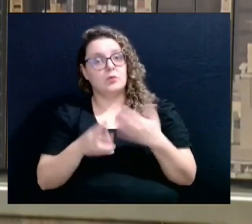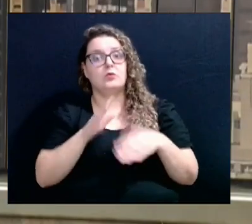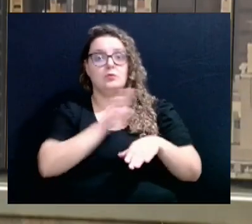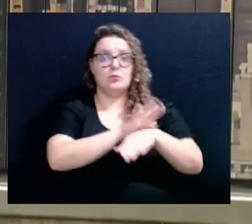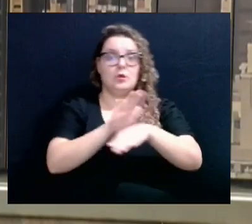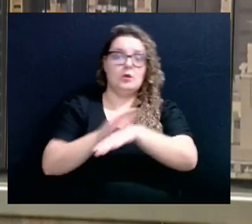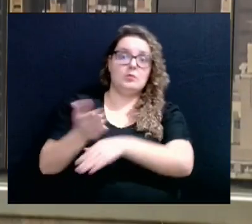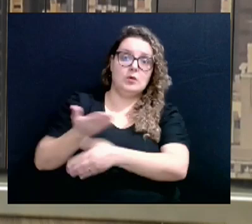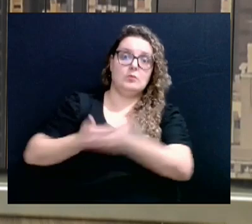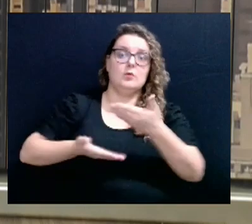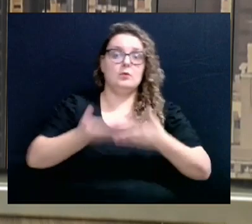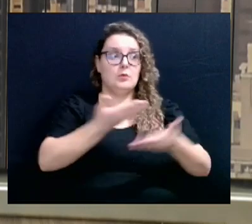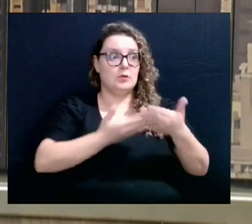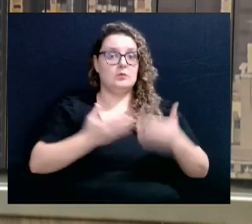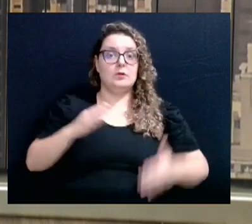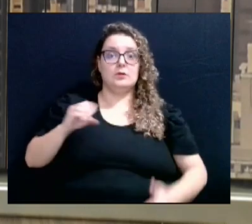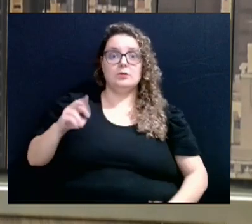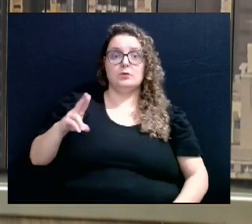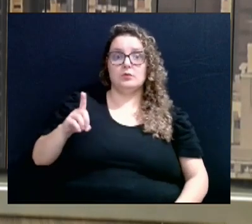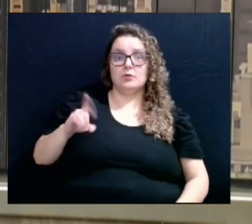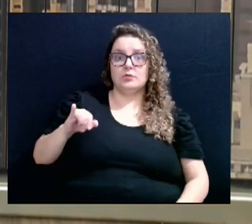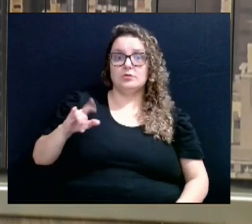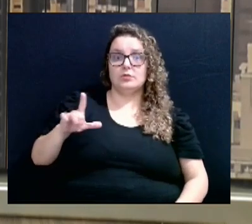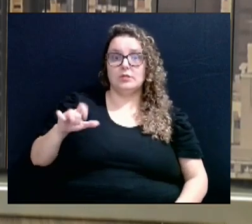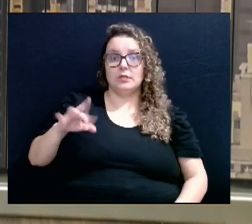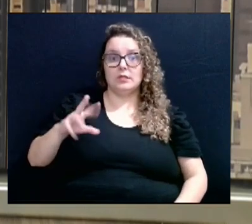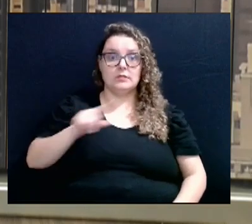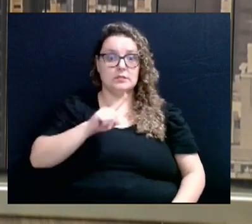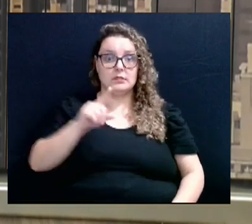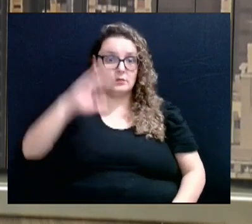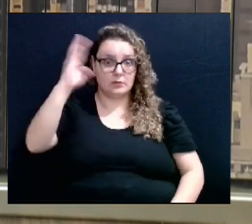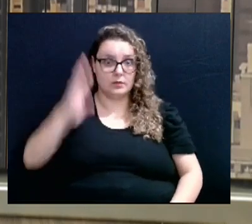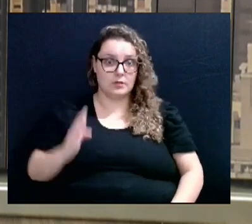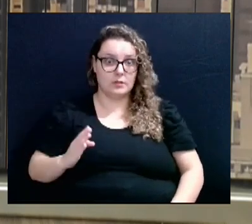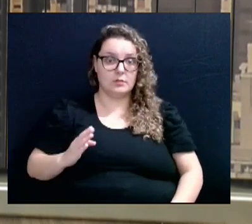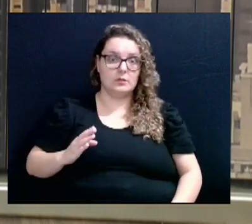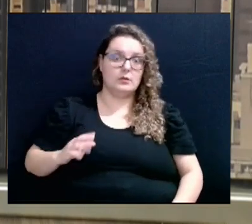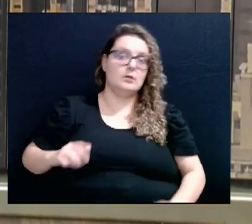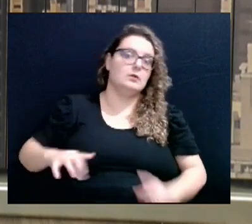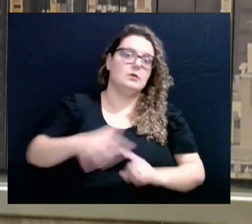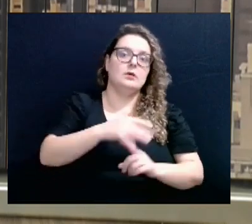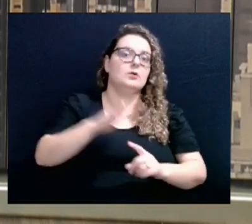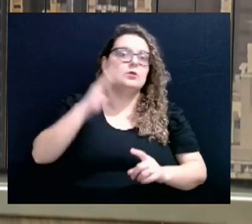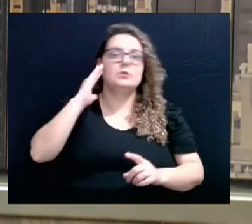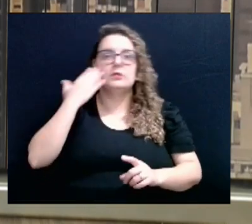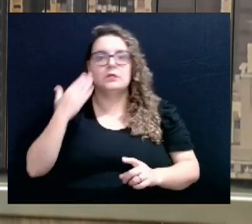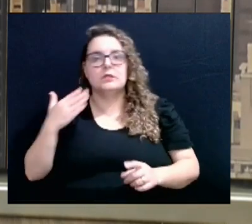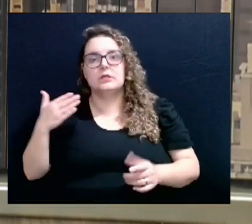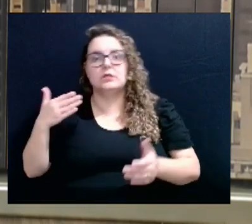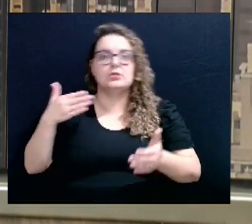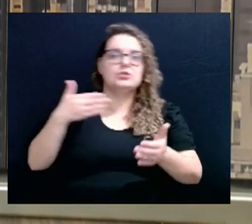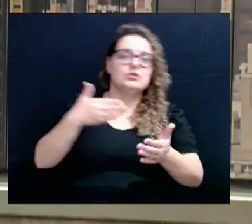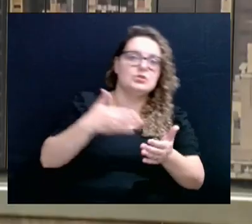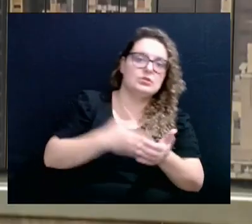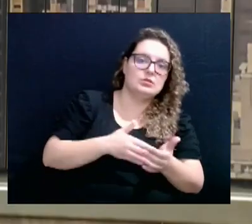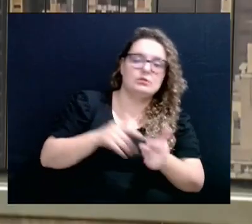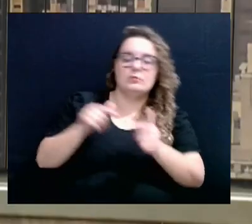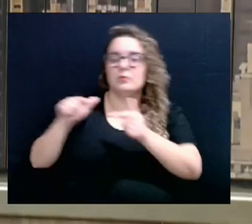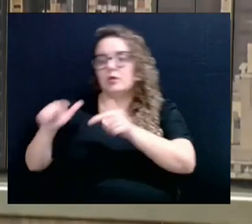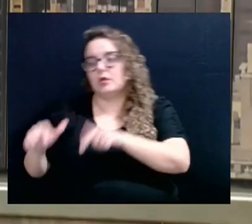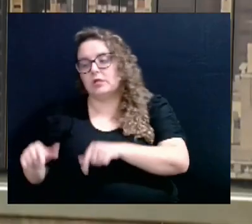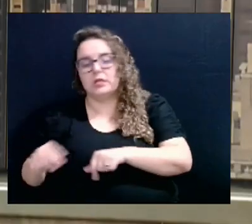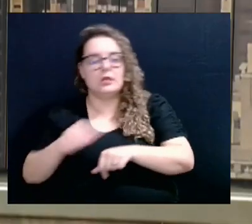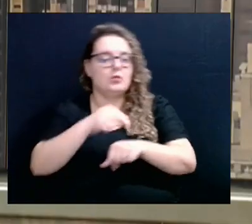das cordilheiras que nem são brasileiras, ou seja, o meio ambiente ele não entende essa coisa de fronteira, de nacionalidade, é uma coisa só,